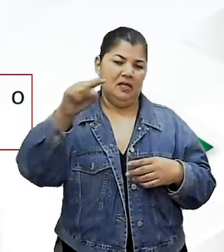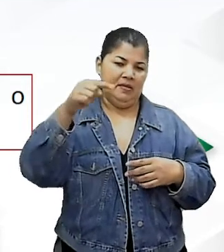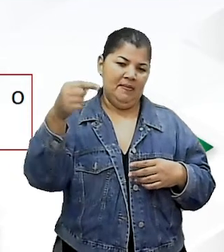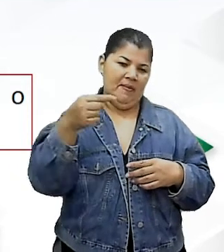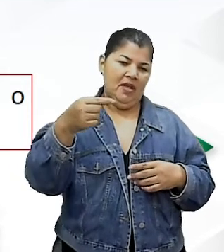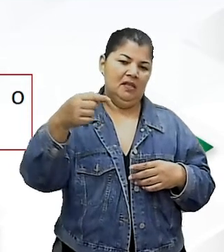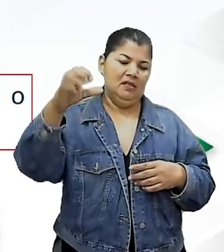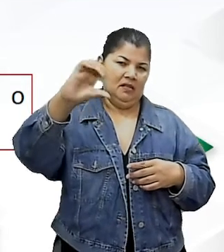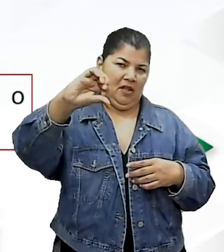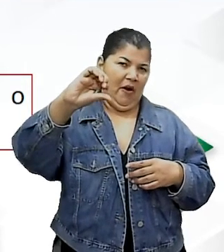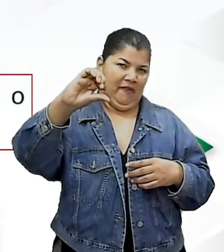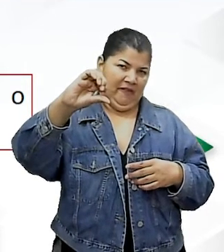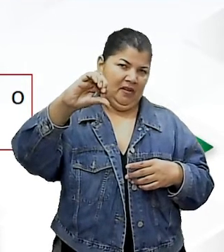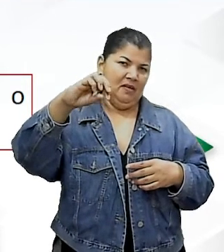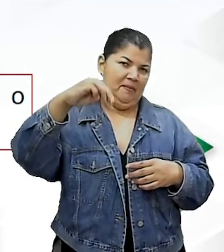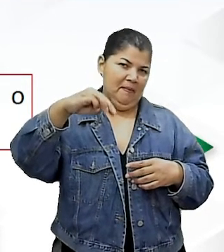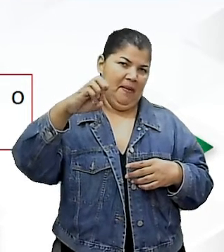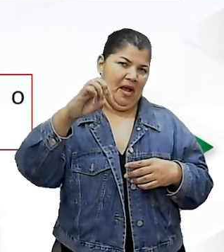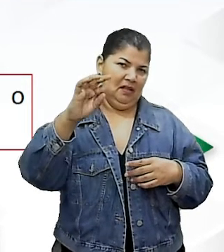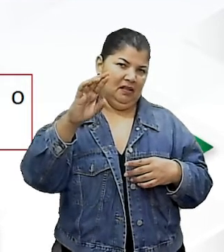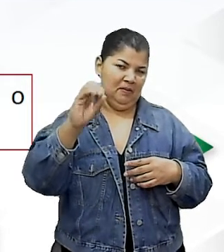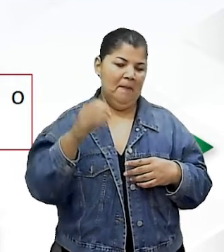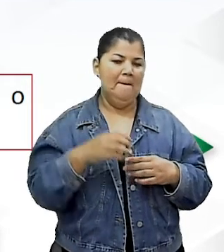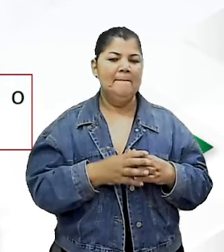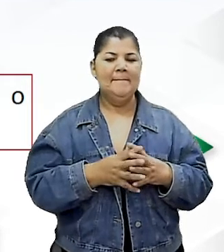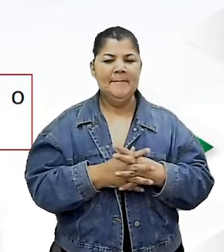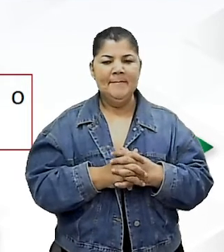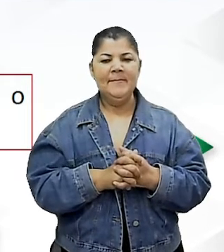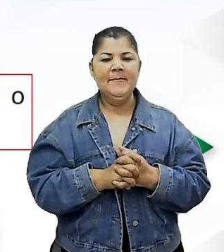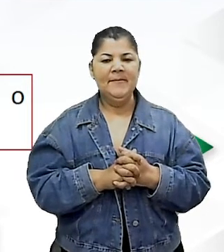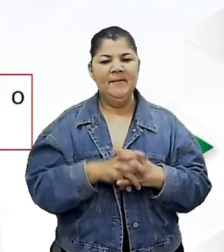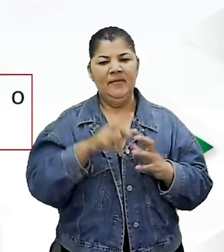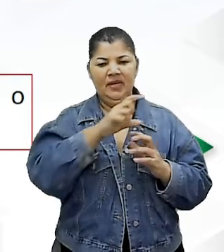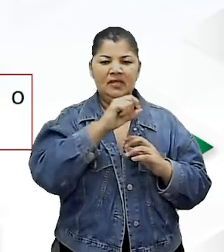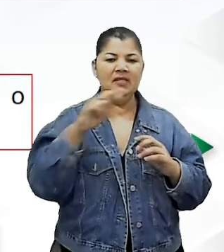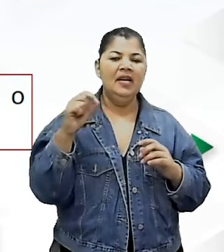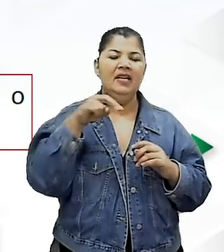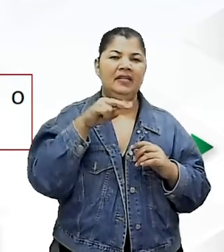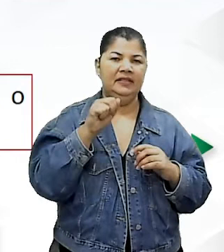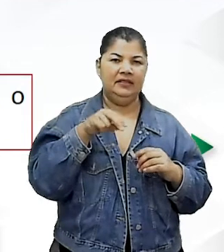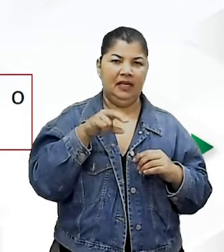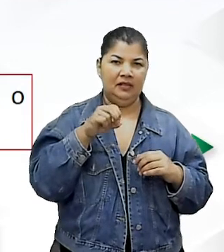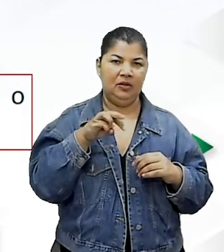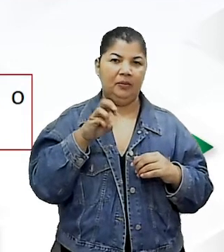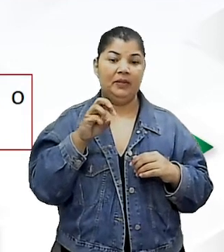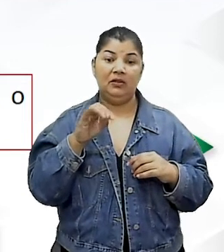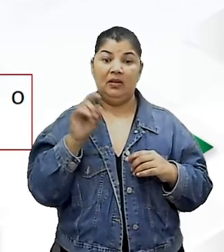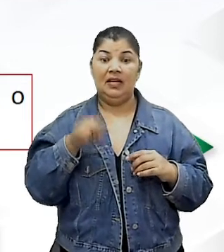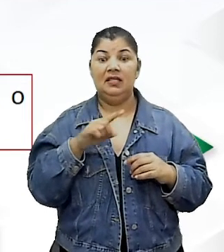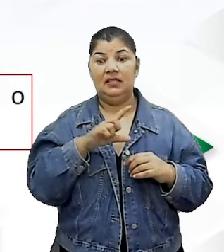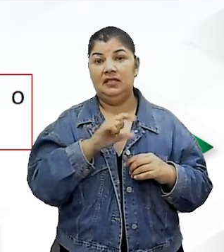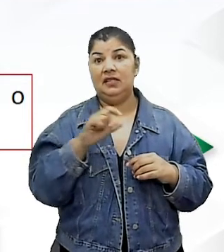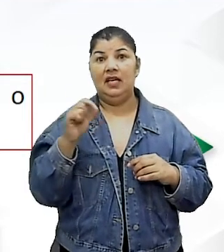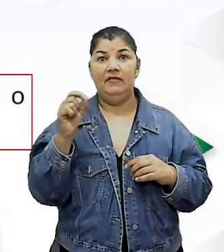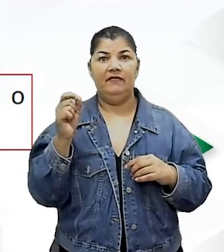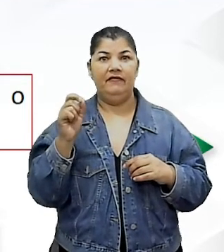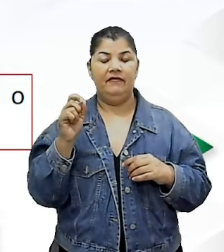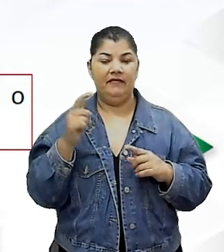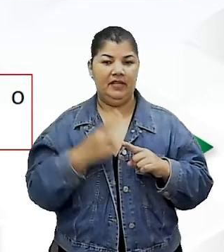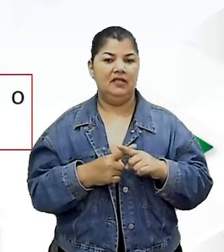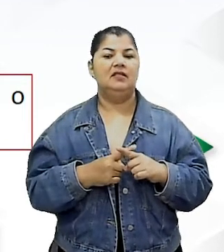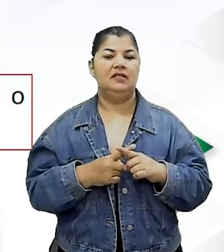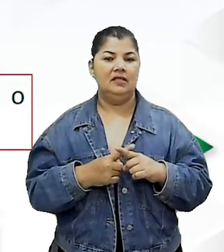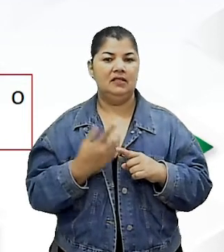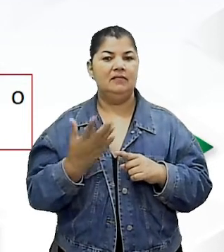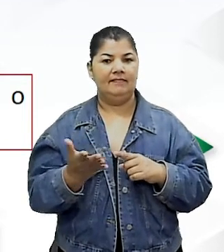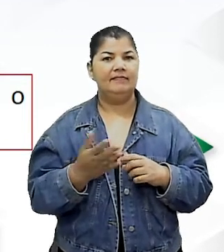um nanômetro, tá bom? Então, 100 nanômetros seria 100 vezes isso aí, tá bom? Olha a quantidade de